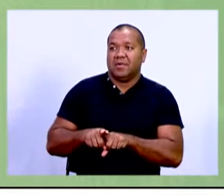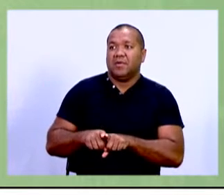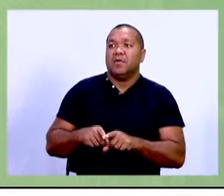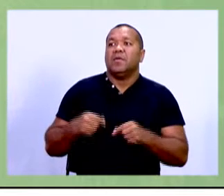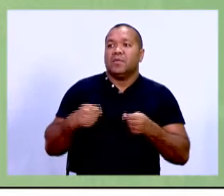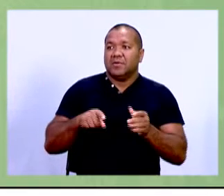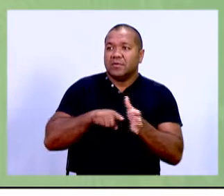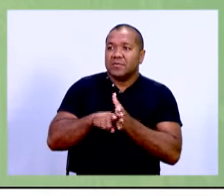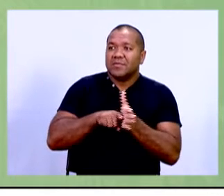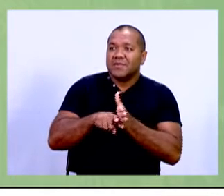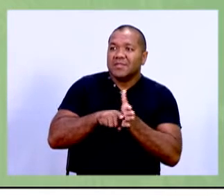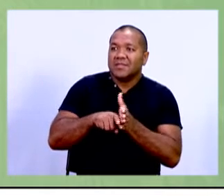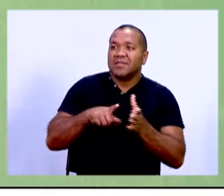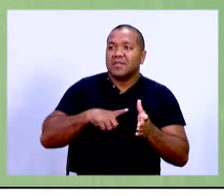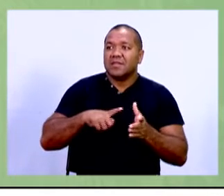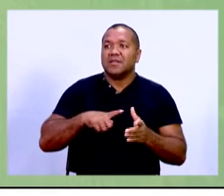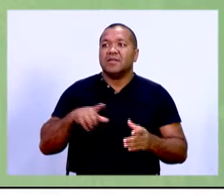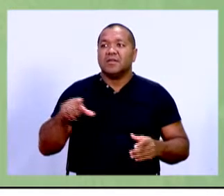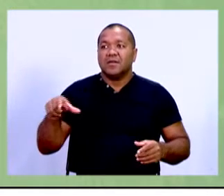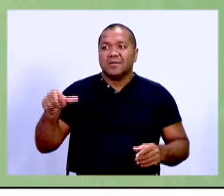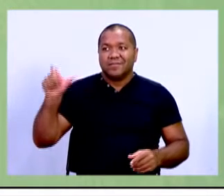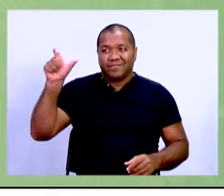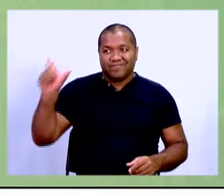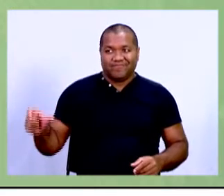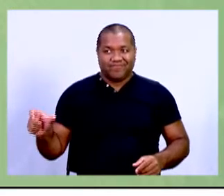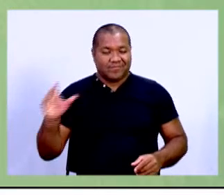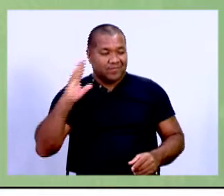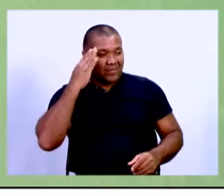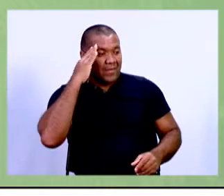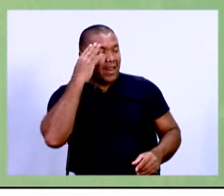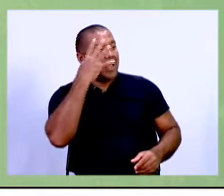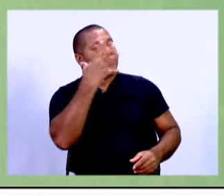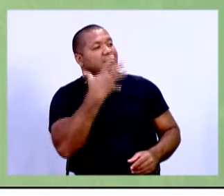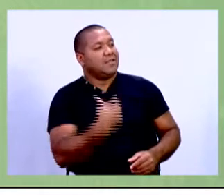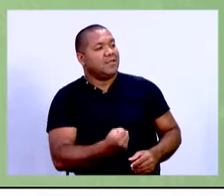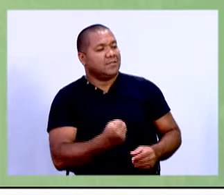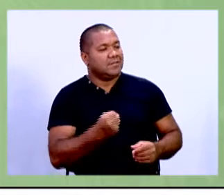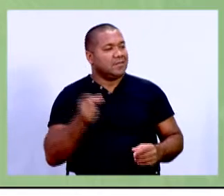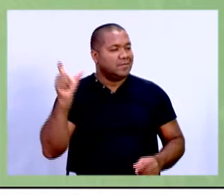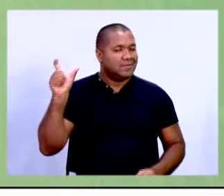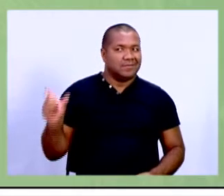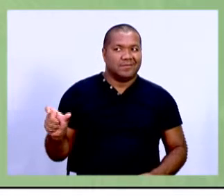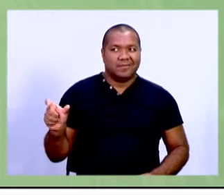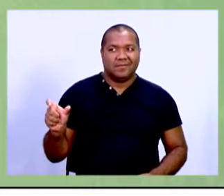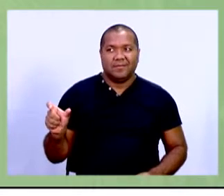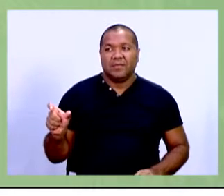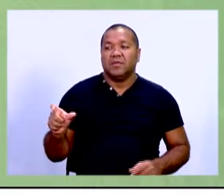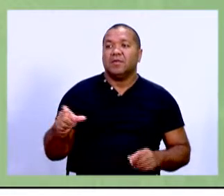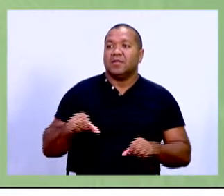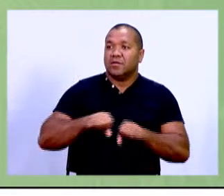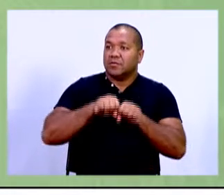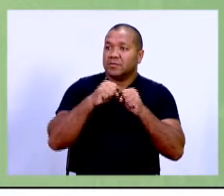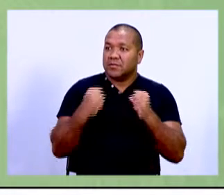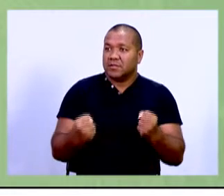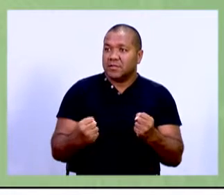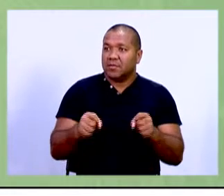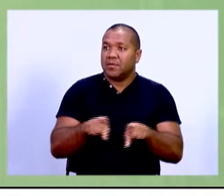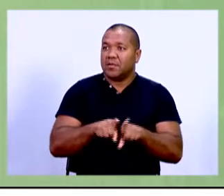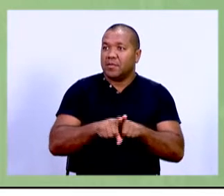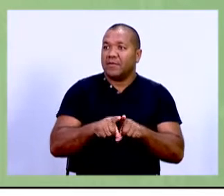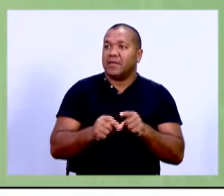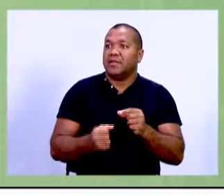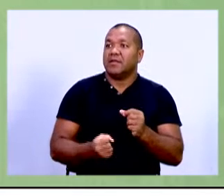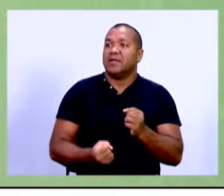pesquisa de satisfação do cliente. Então, o nosso sistema, ele também vai ter que gerar